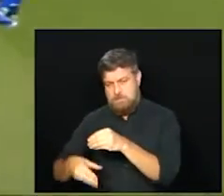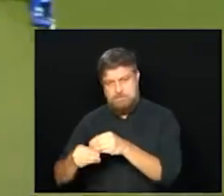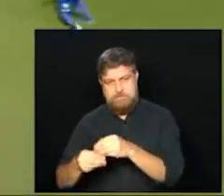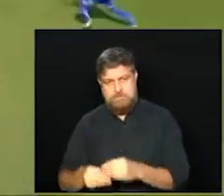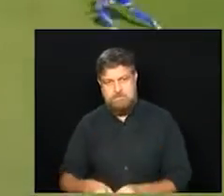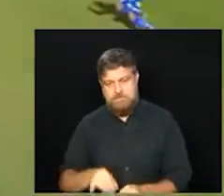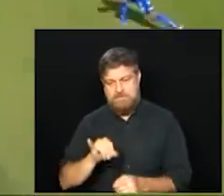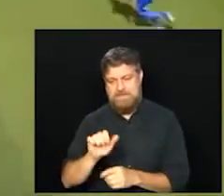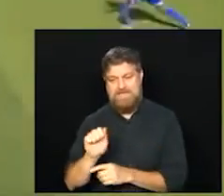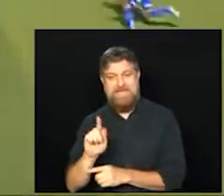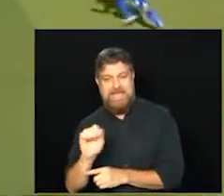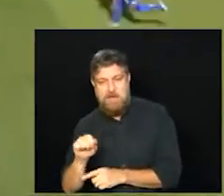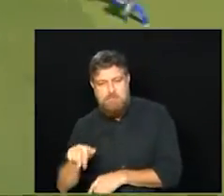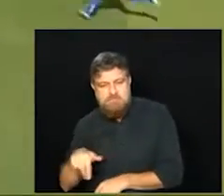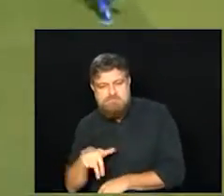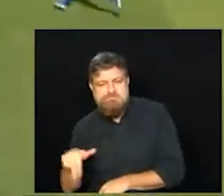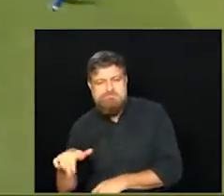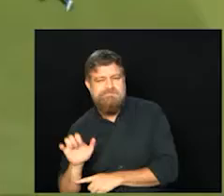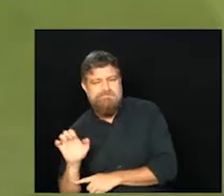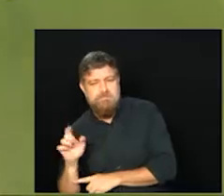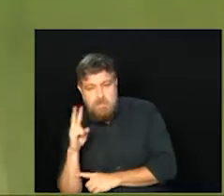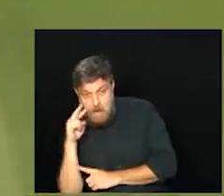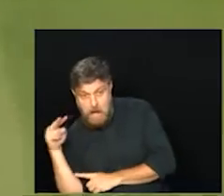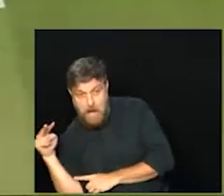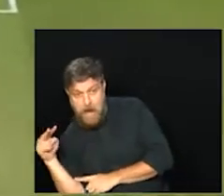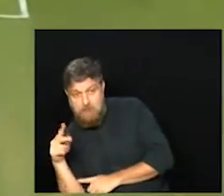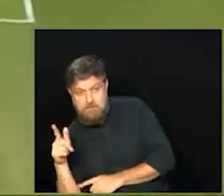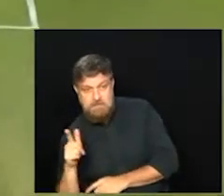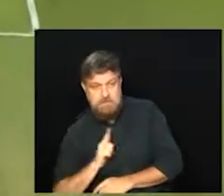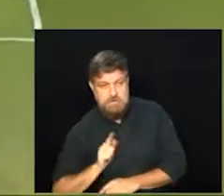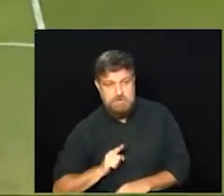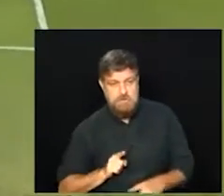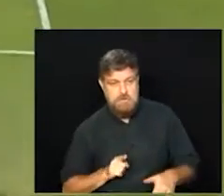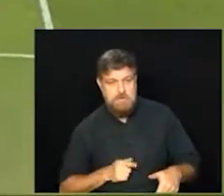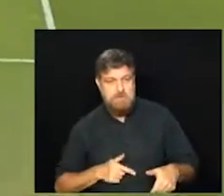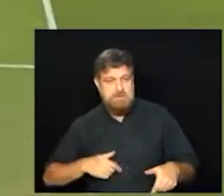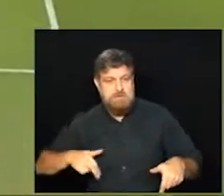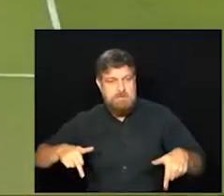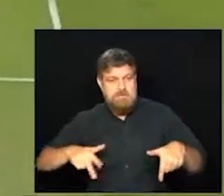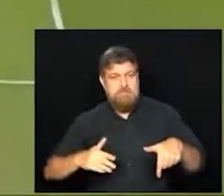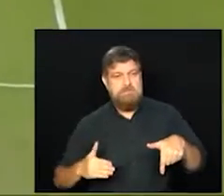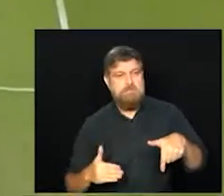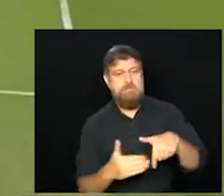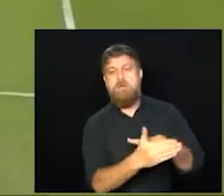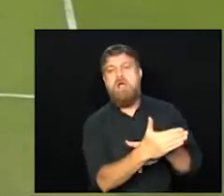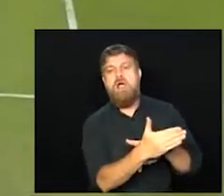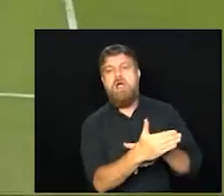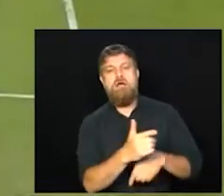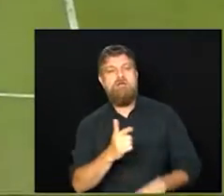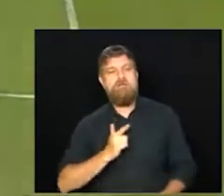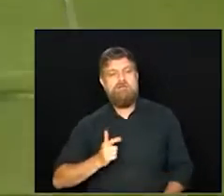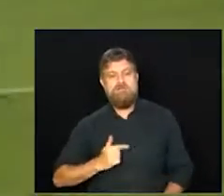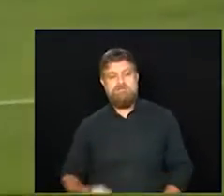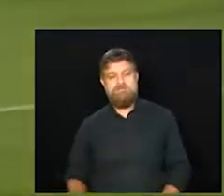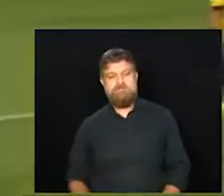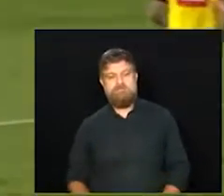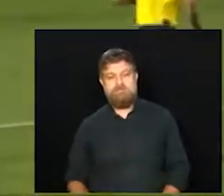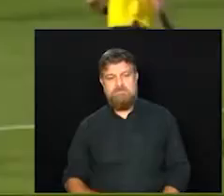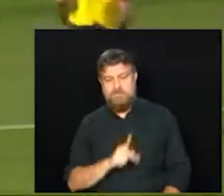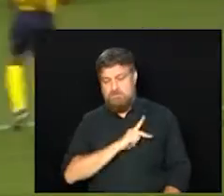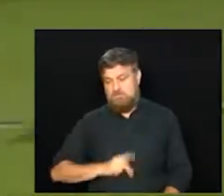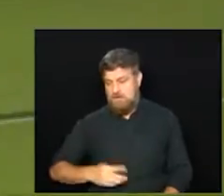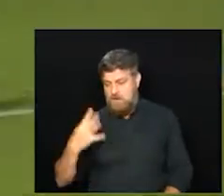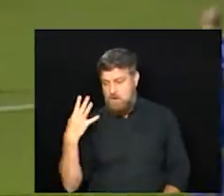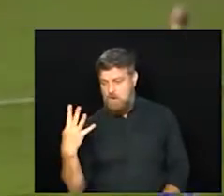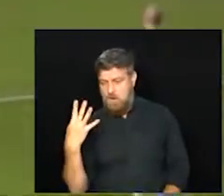fez jogada pela esquerda e viu João Veras dentro da área, que só tocou na saída do goleiro. Final, Ponte Preta